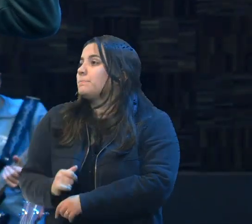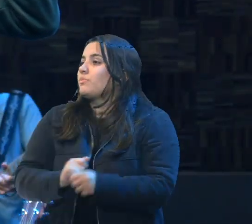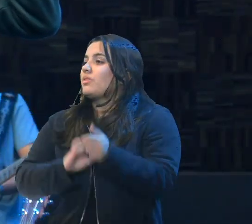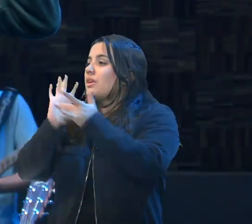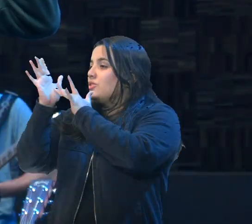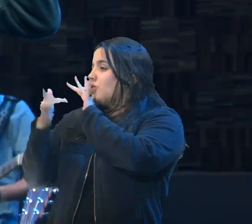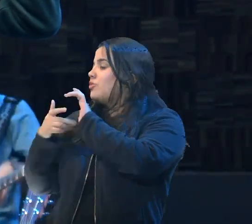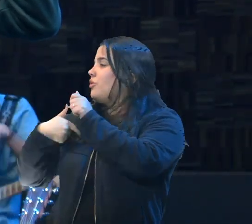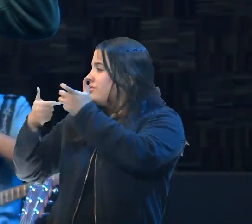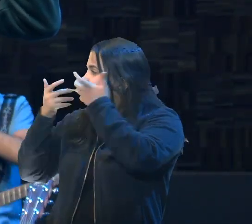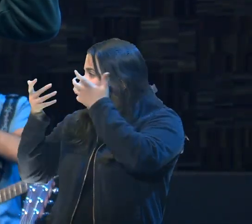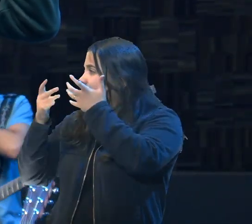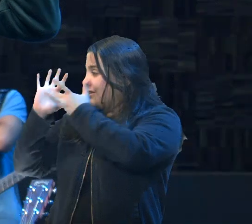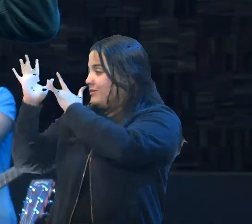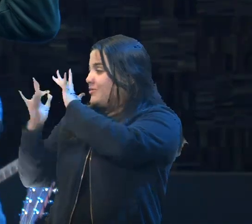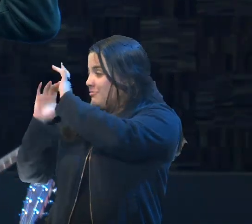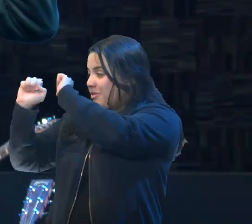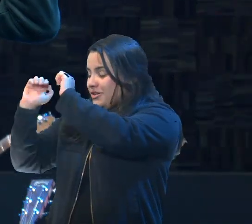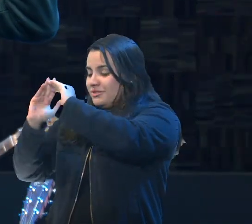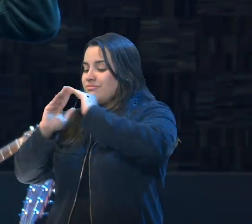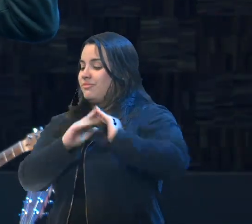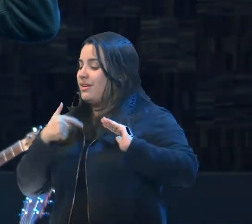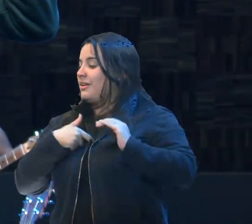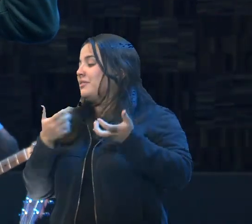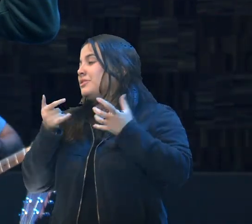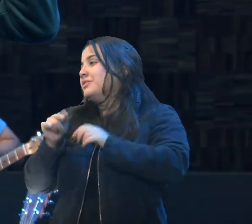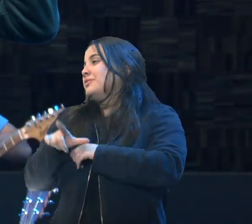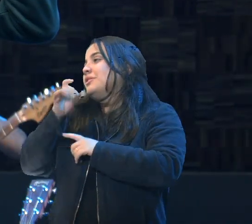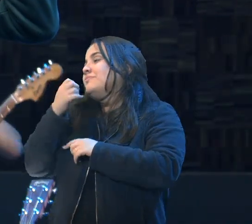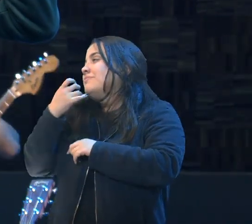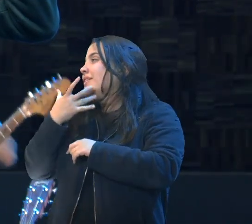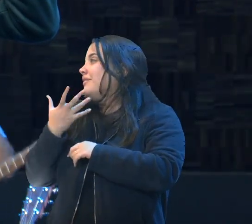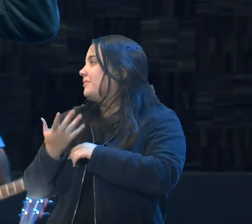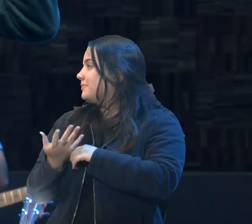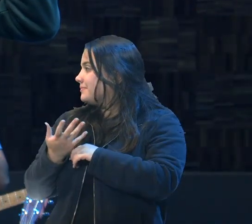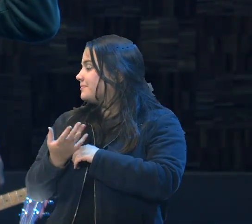Jesus, eu quero te receber, eu quero escolher a boa parte.